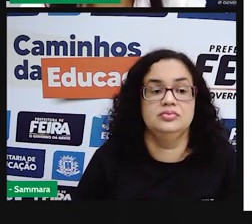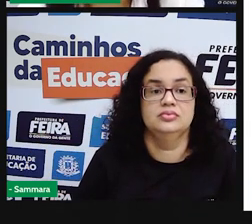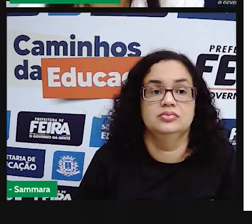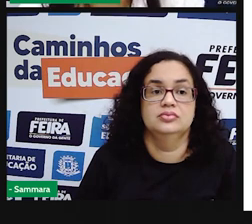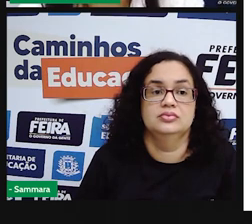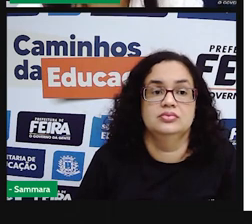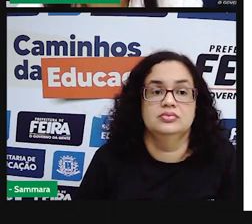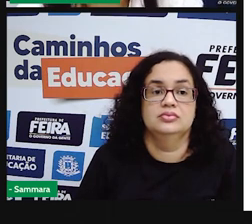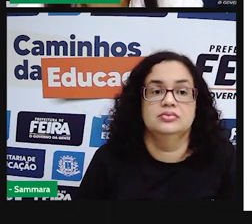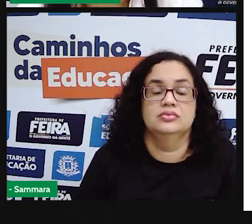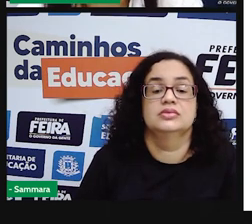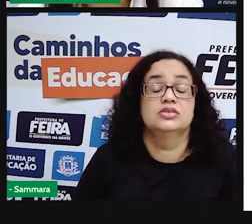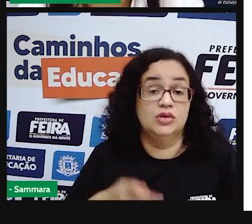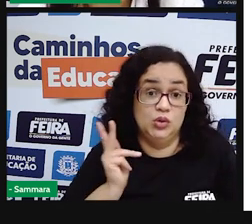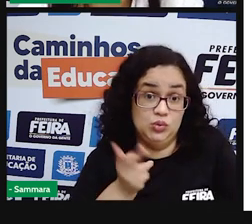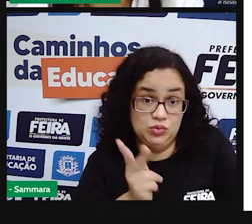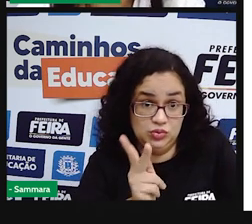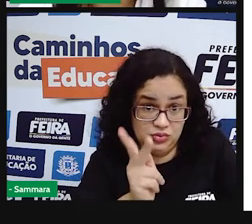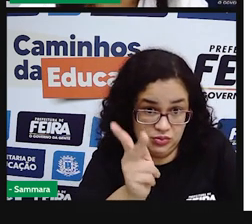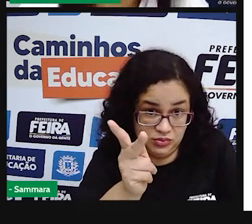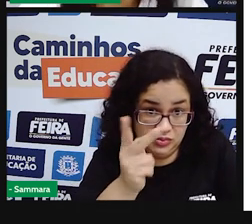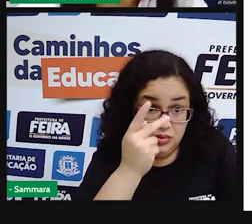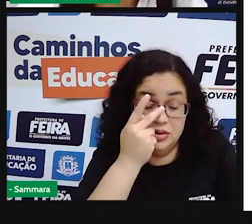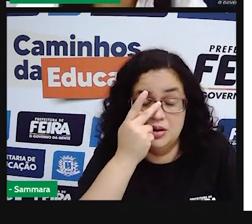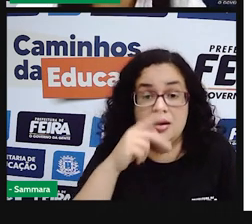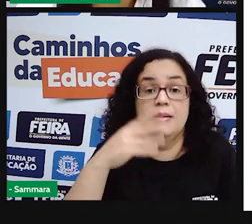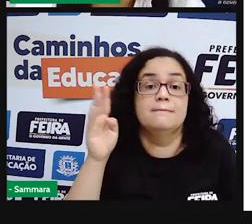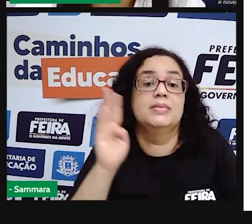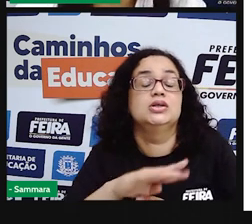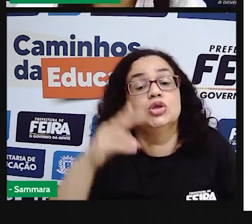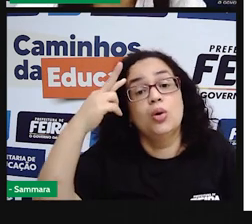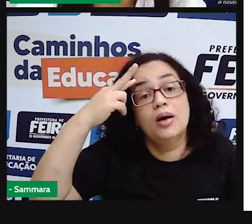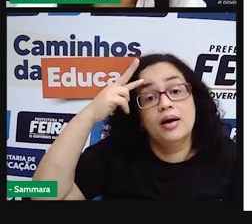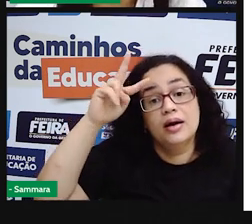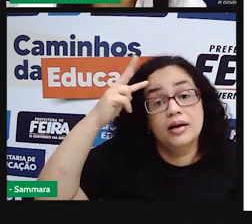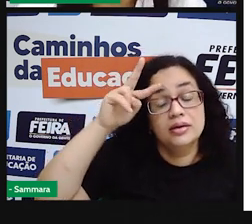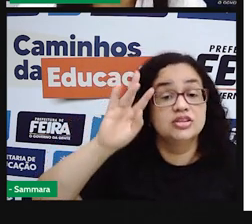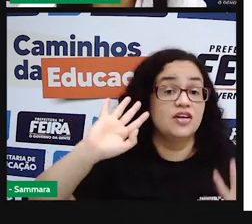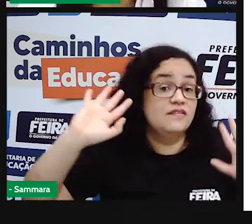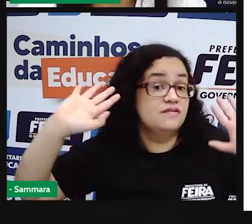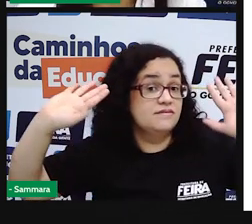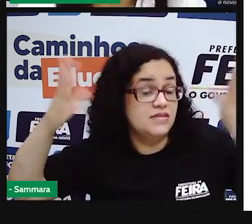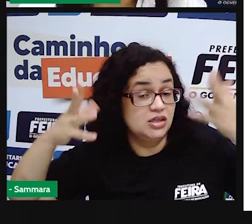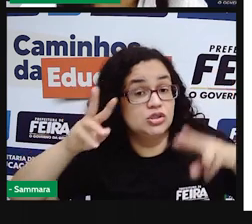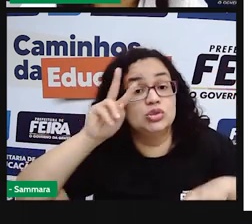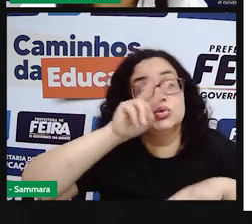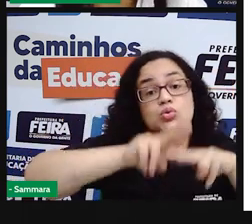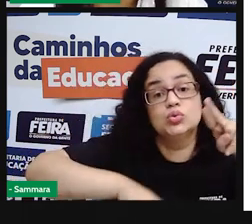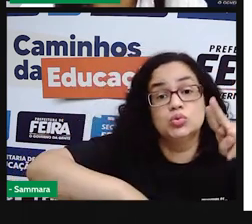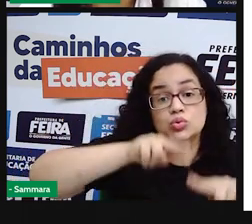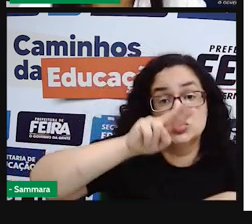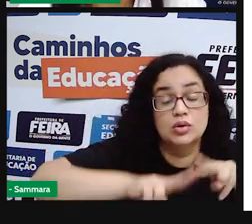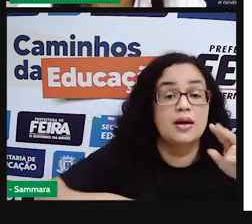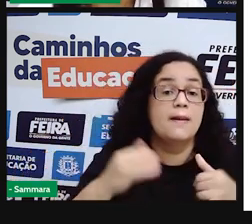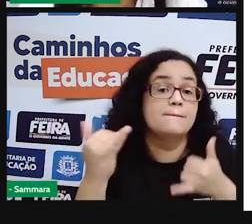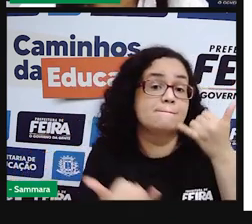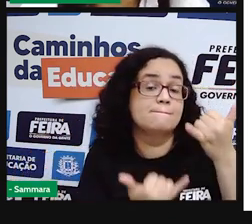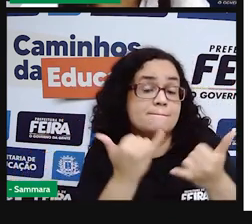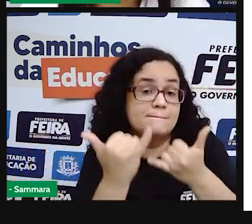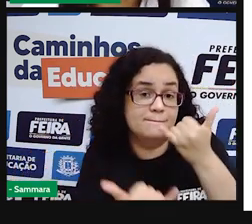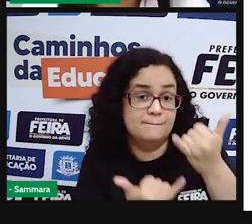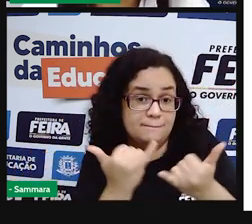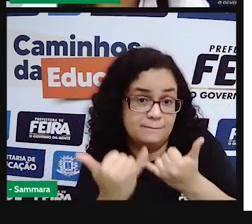E a gente vai continuar sabendo aí mais um pouquinho sobre as festas juninas, né? Sobre as brincadeiras, sobre